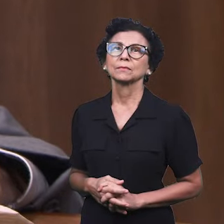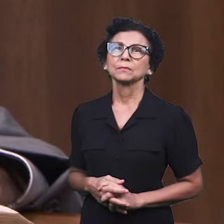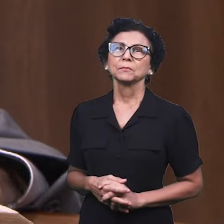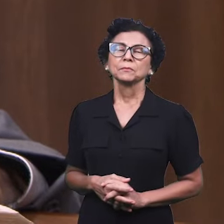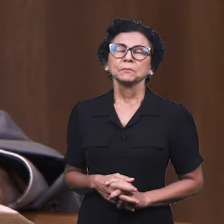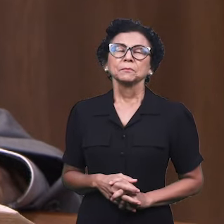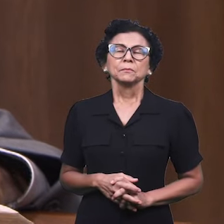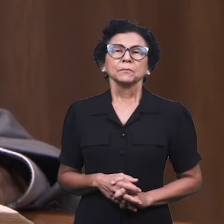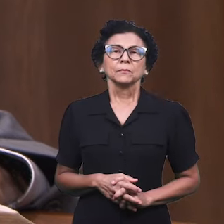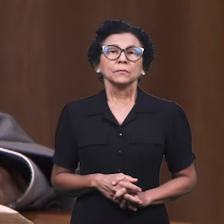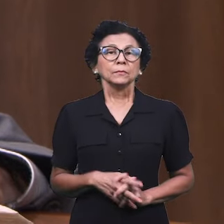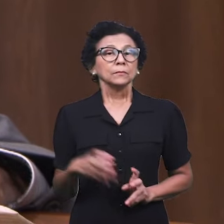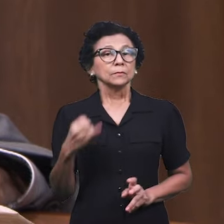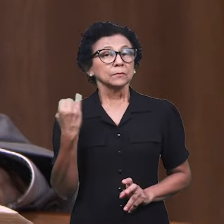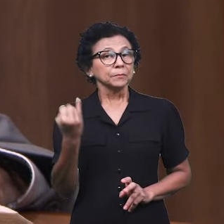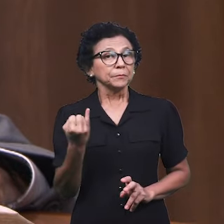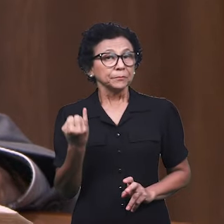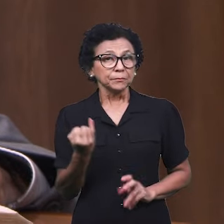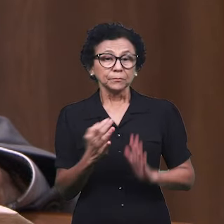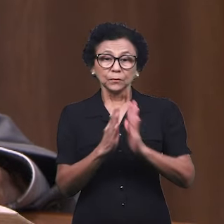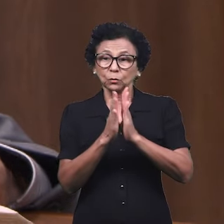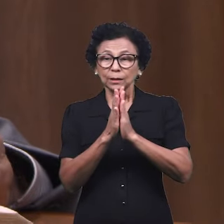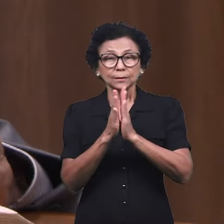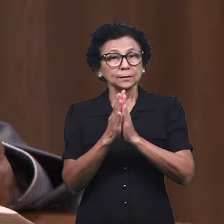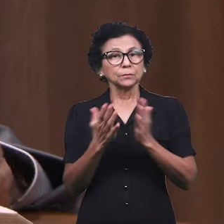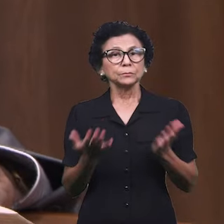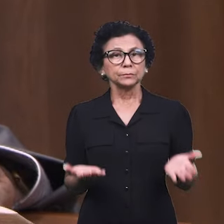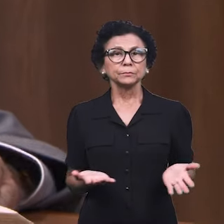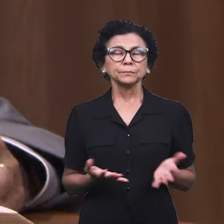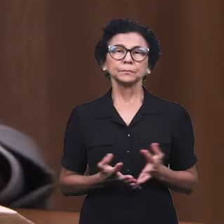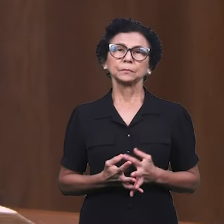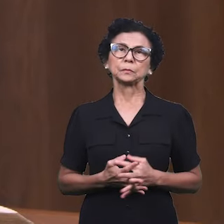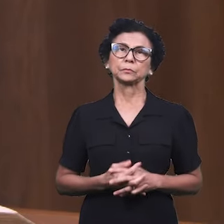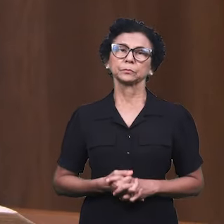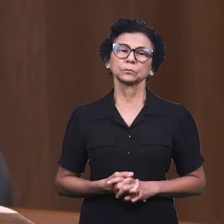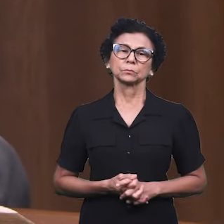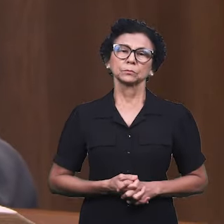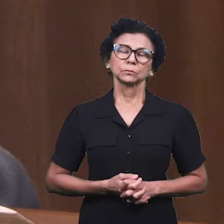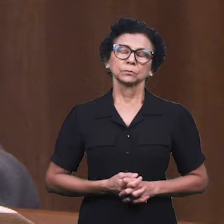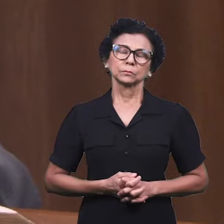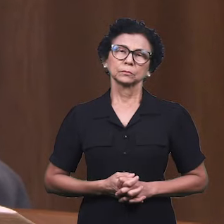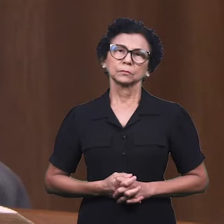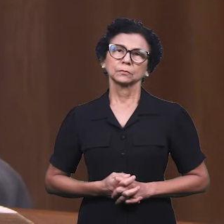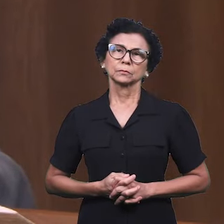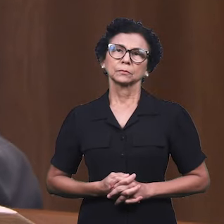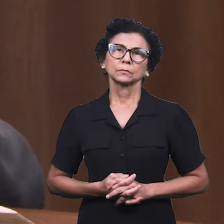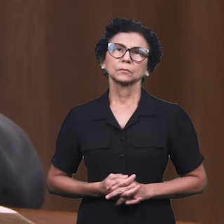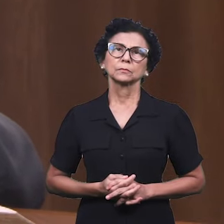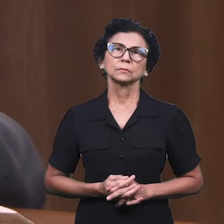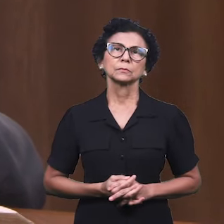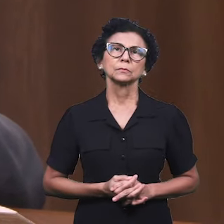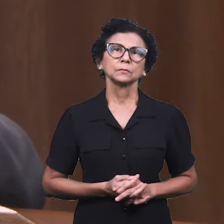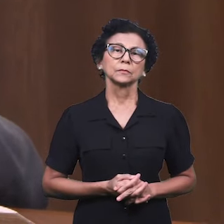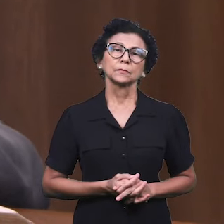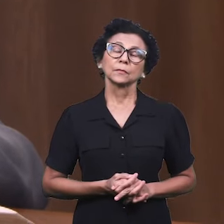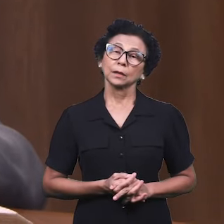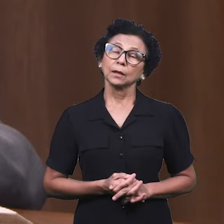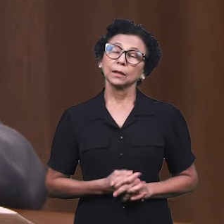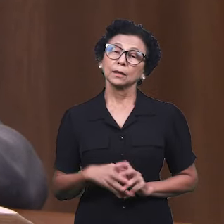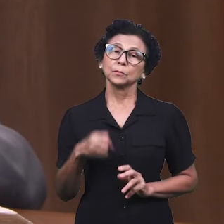importante, não é, ter uma vida de oração. não é demais que nós tenhamos uma listinha